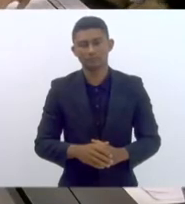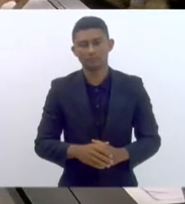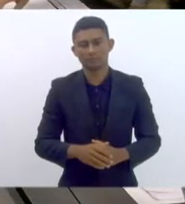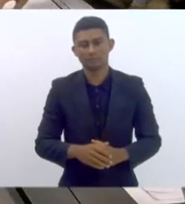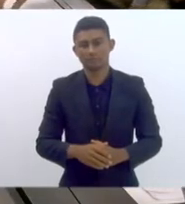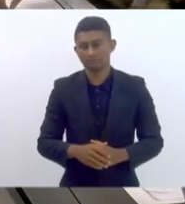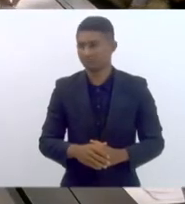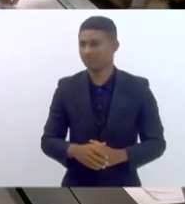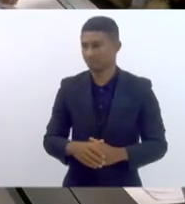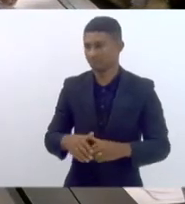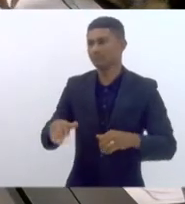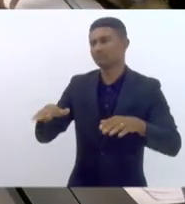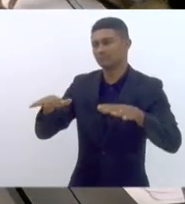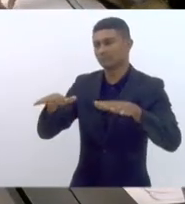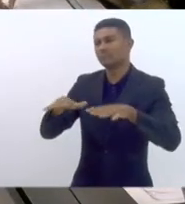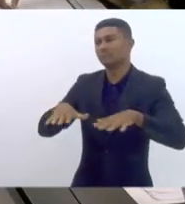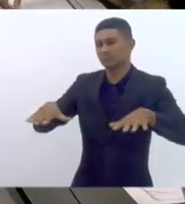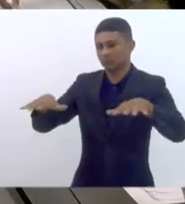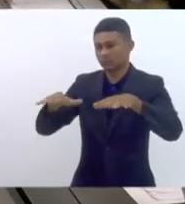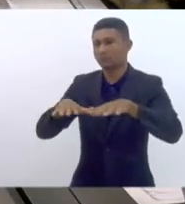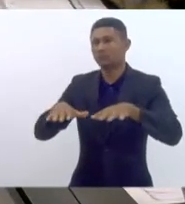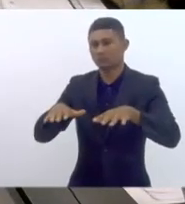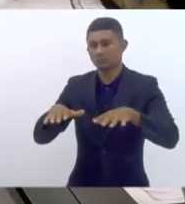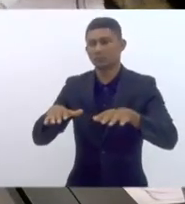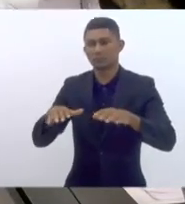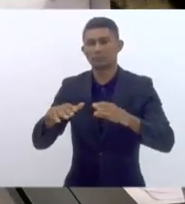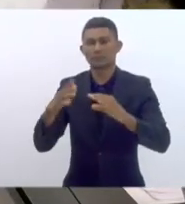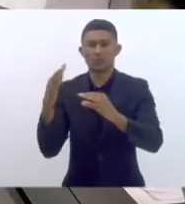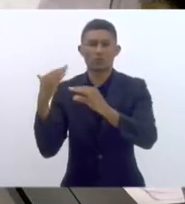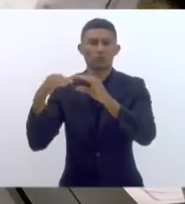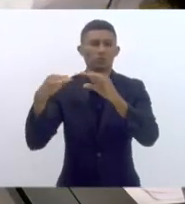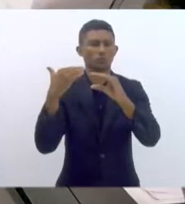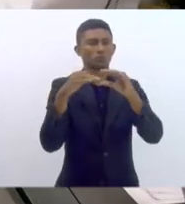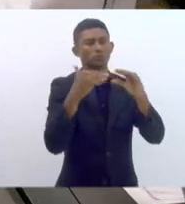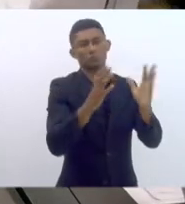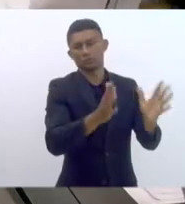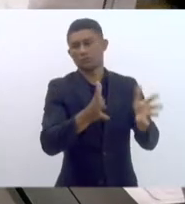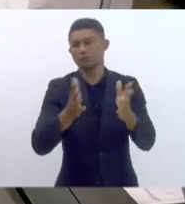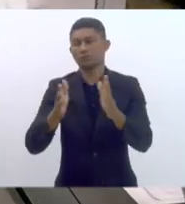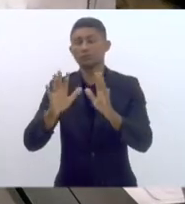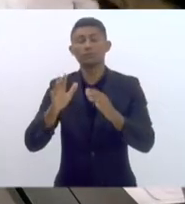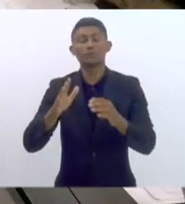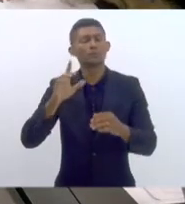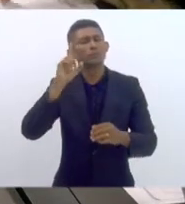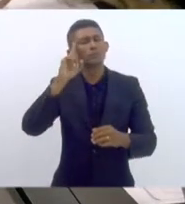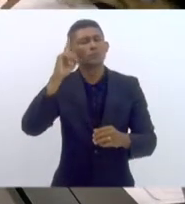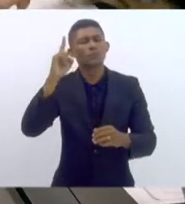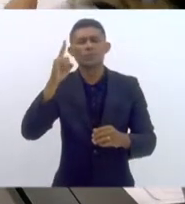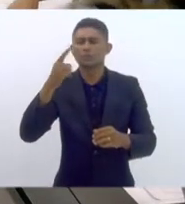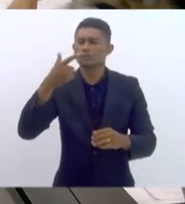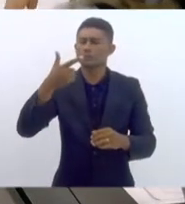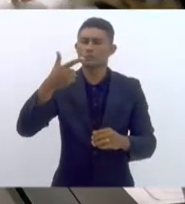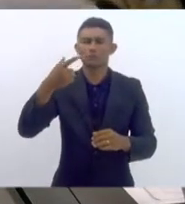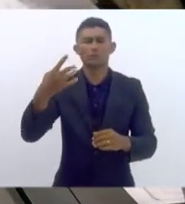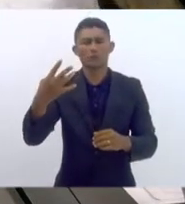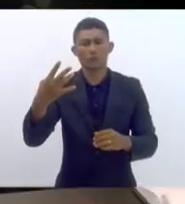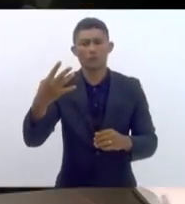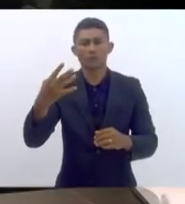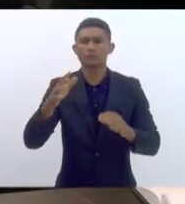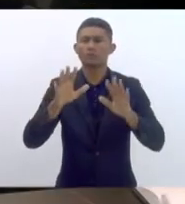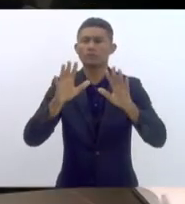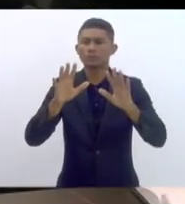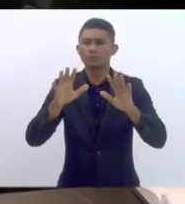Todo mundo tem impressa a resposta do ofício. Tem, sim. Então, só que a primeira data está do dia 24. Para poder fazer o acompanhamento junto com